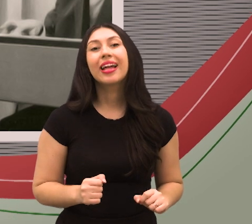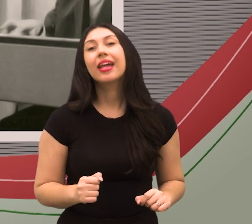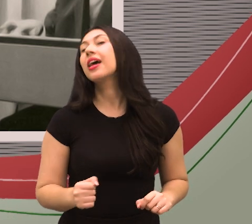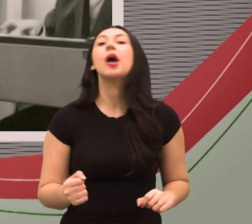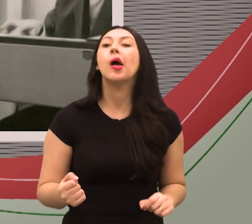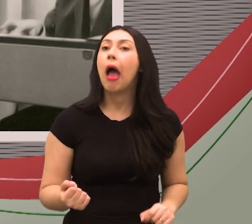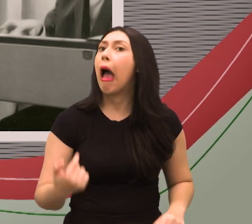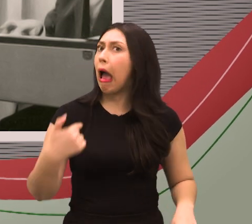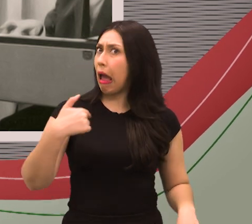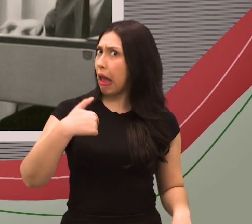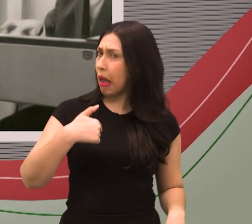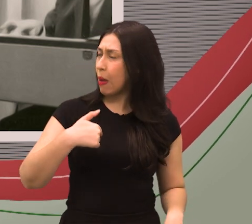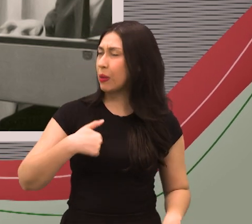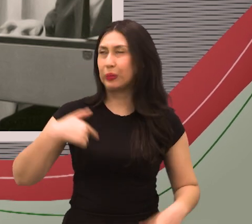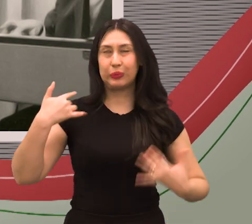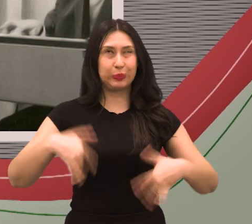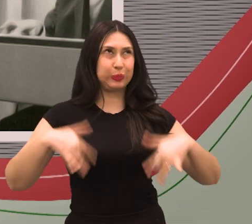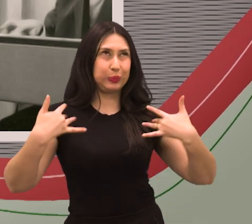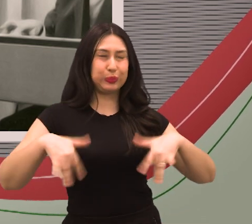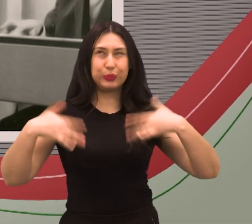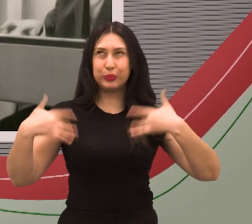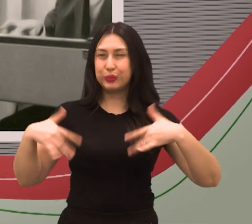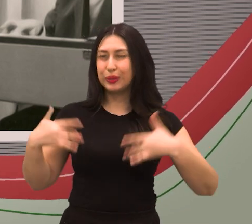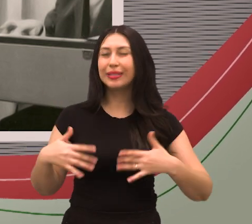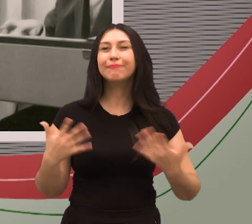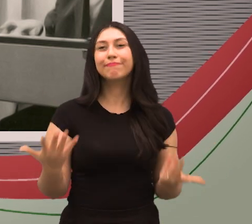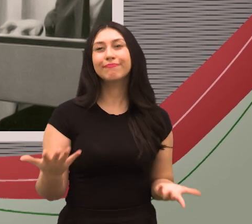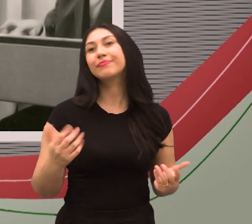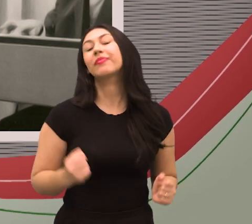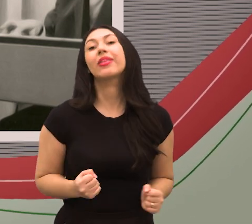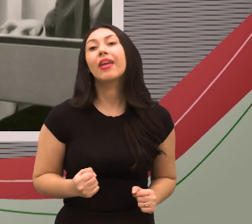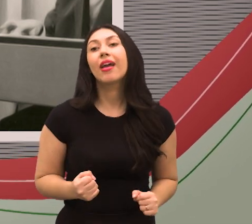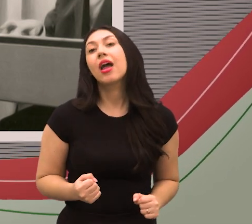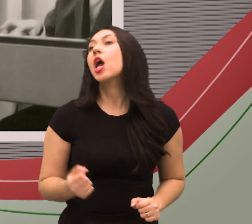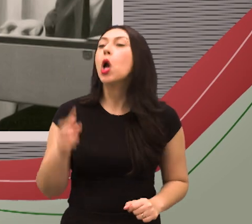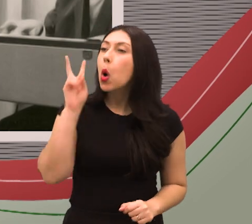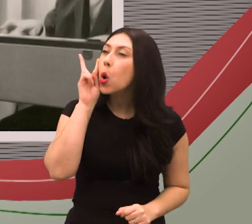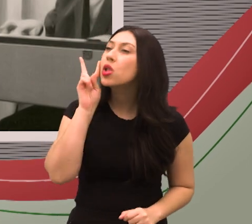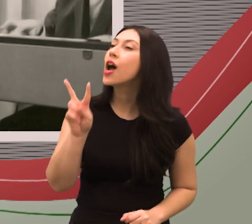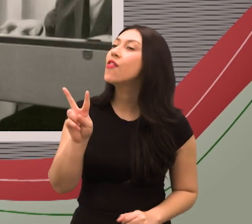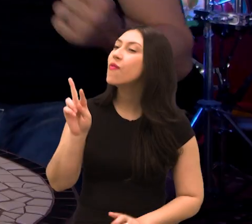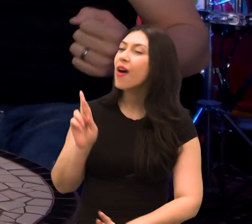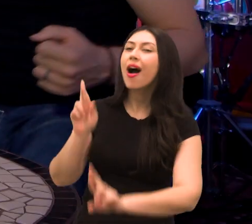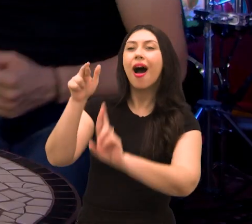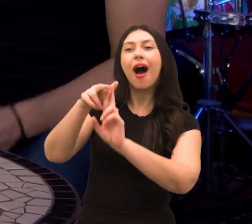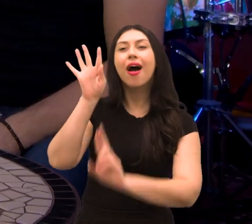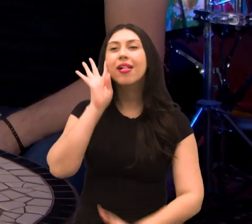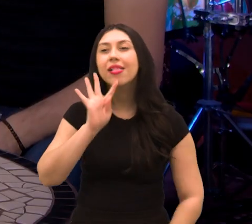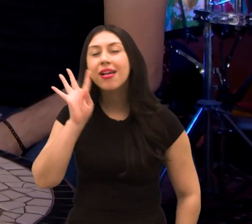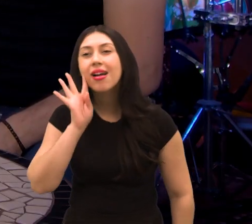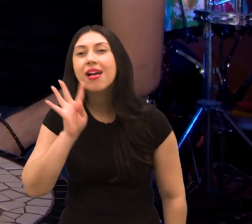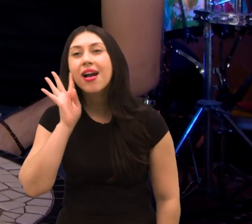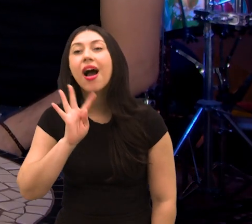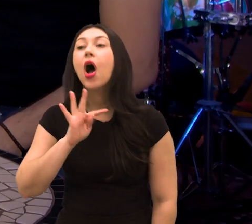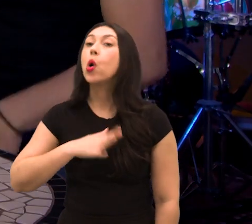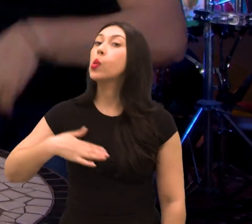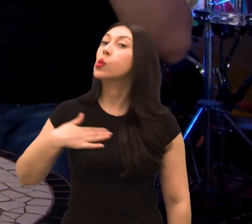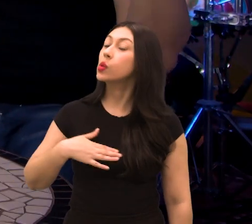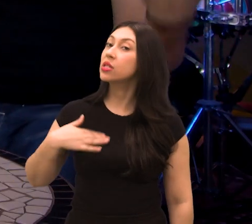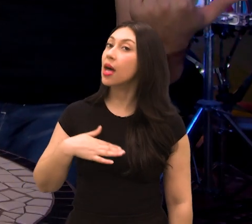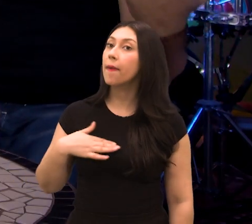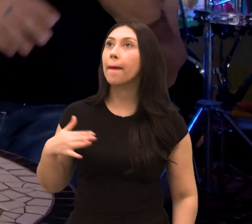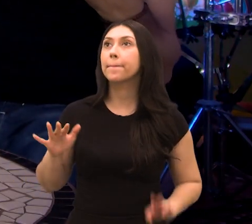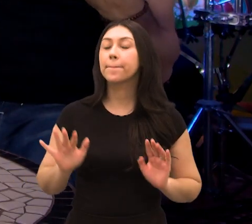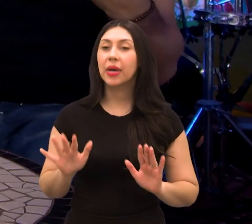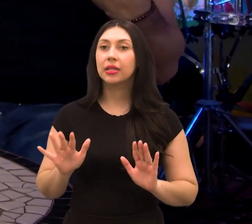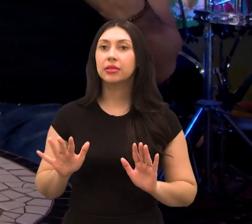Do tipo, eu sou terrível. Então aquilo pra mim era uma referência legal pra caramba, adorava aquilo. Não que eu